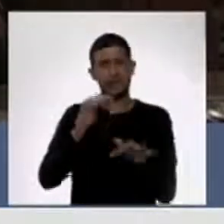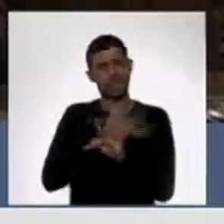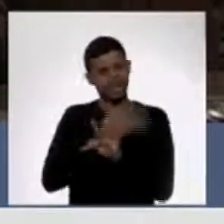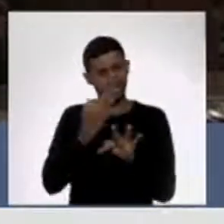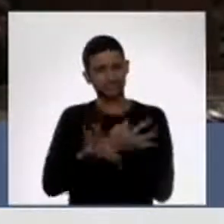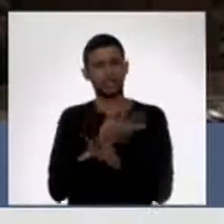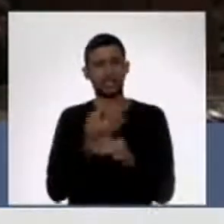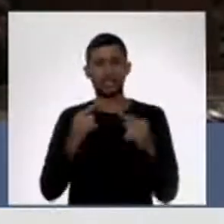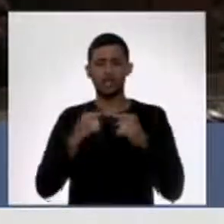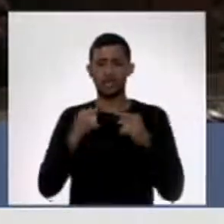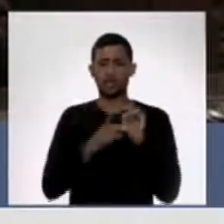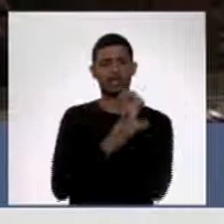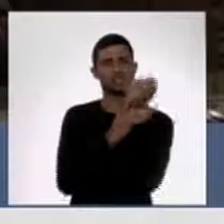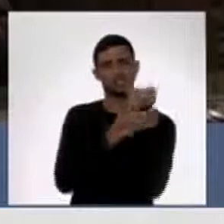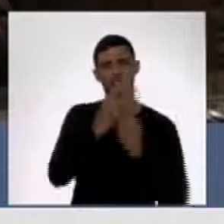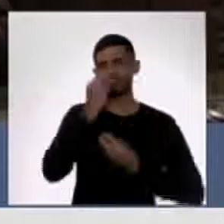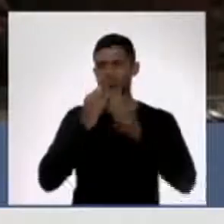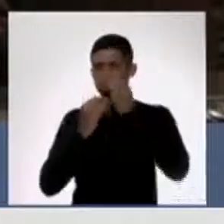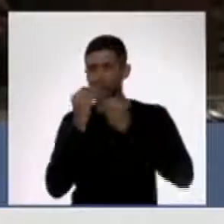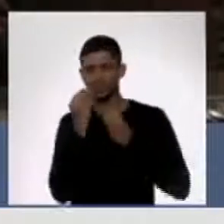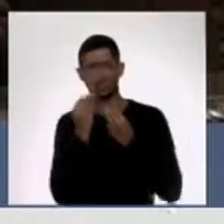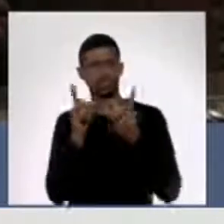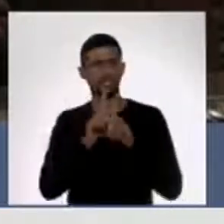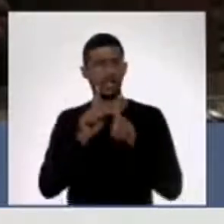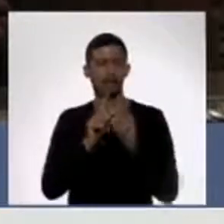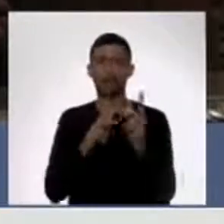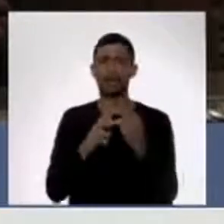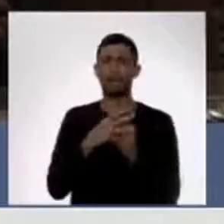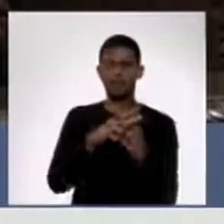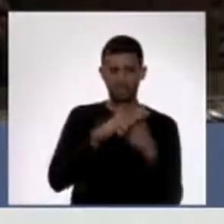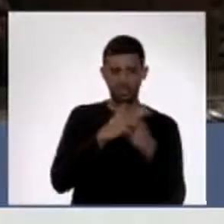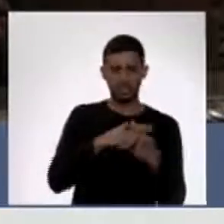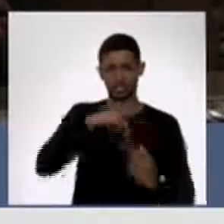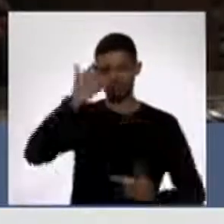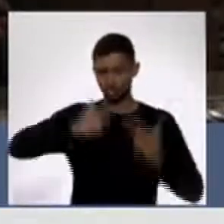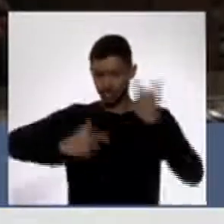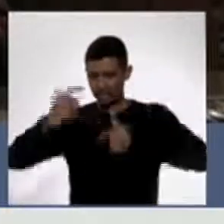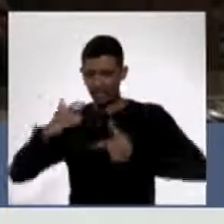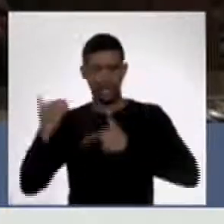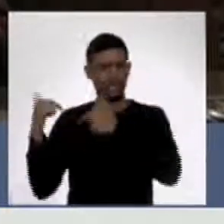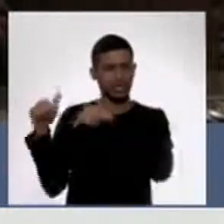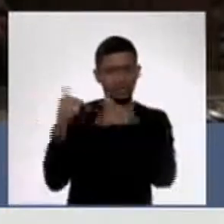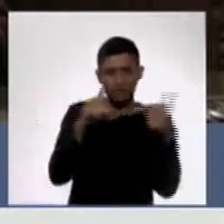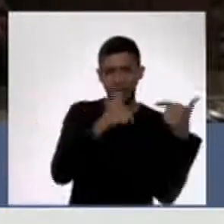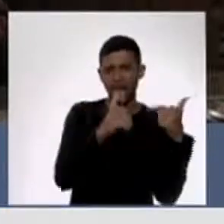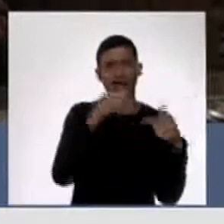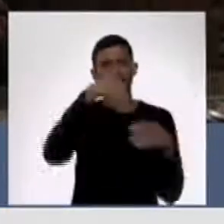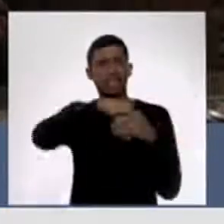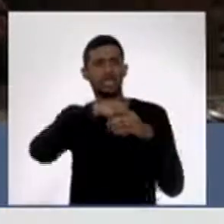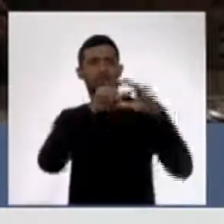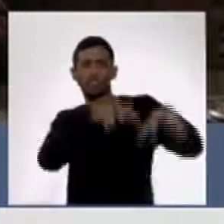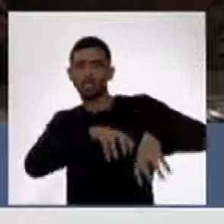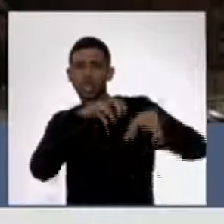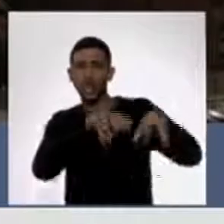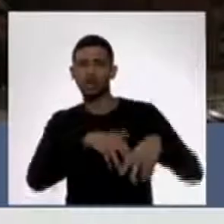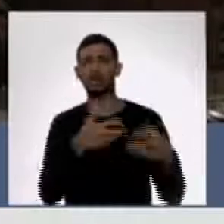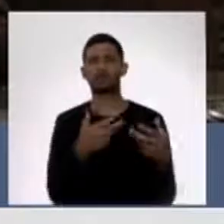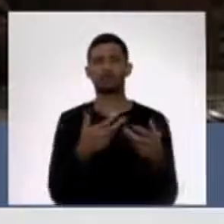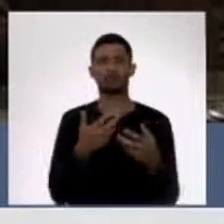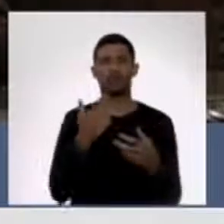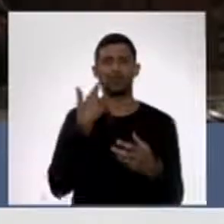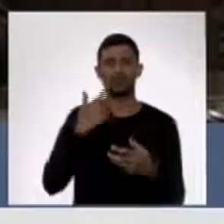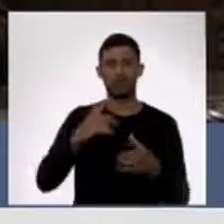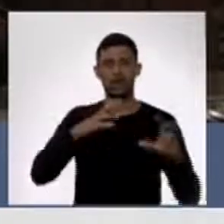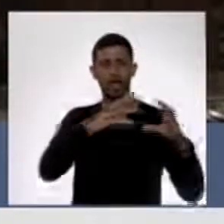para a segurança alimentar e para a manutenção da identidade da produção no campo, de povos